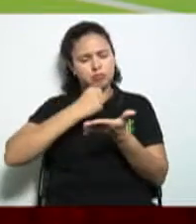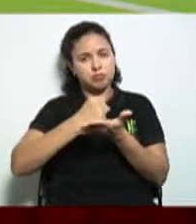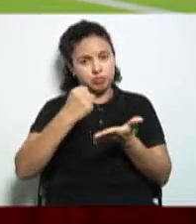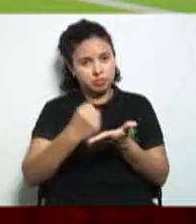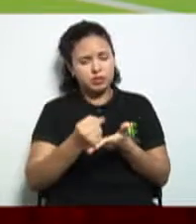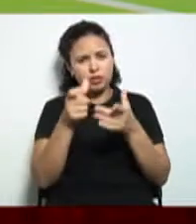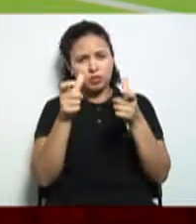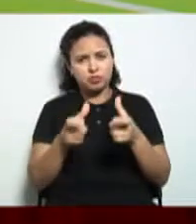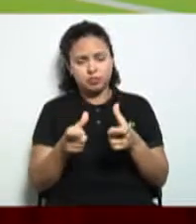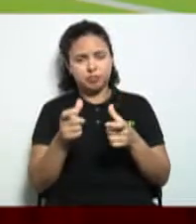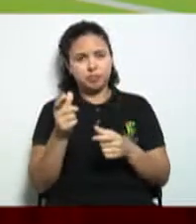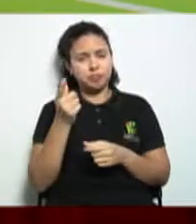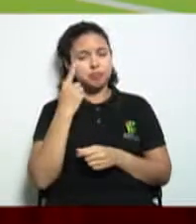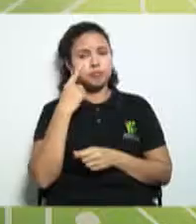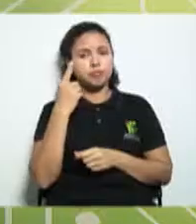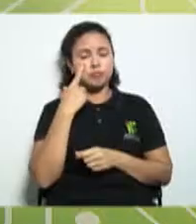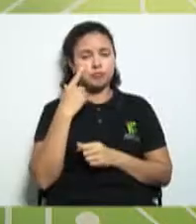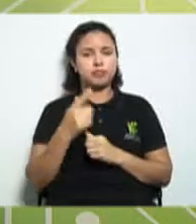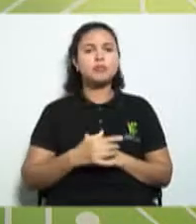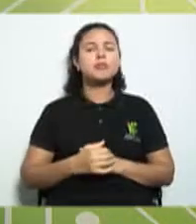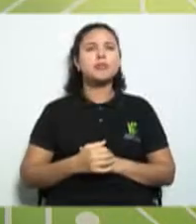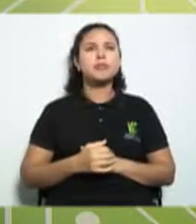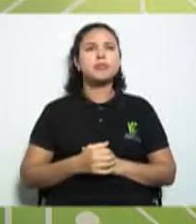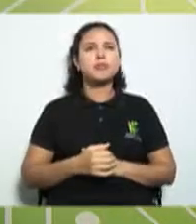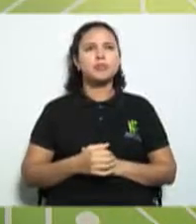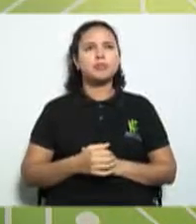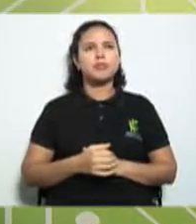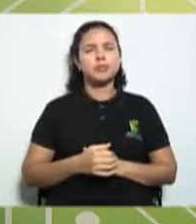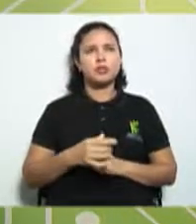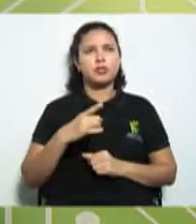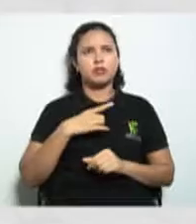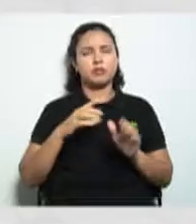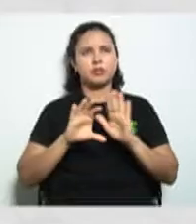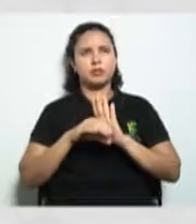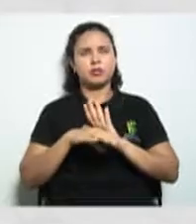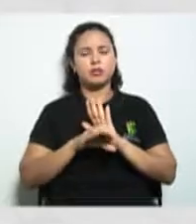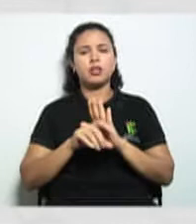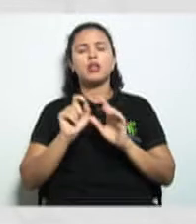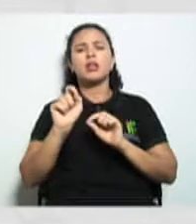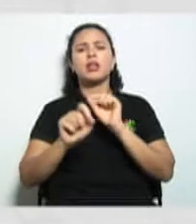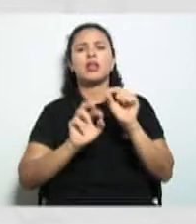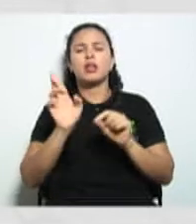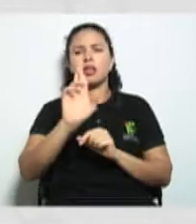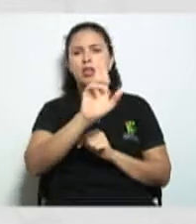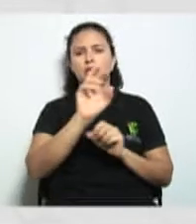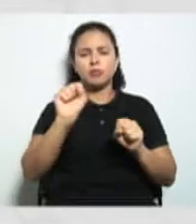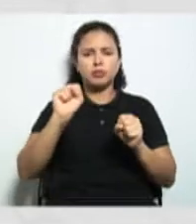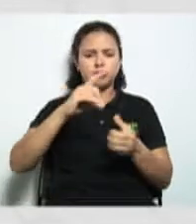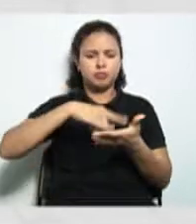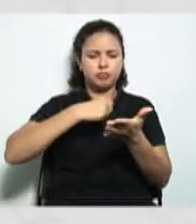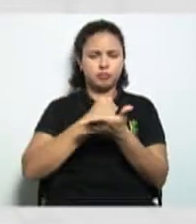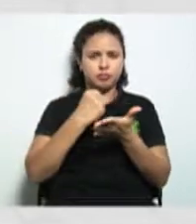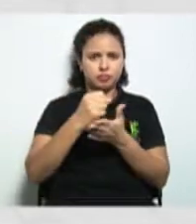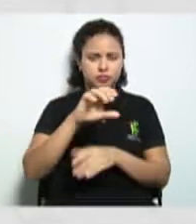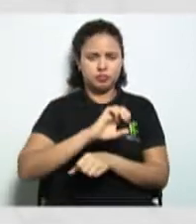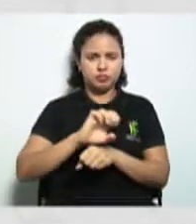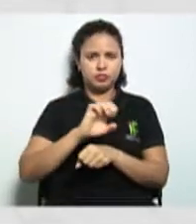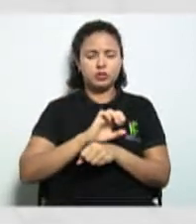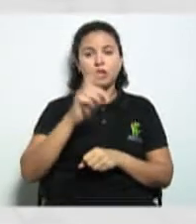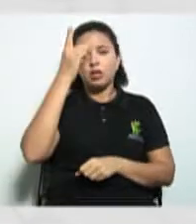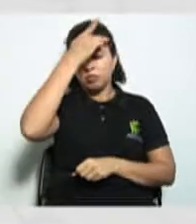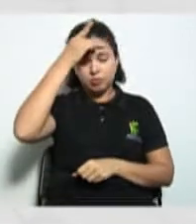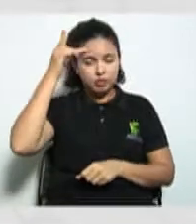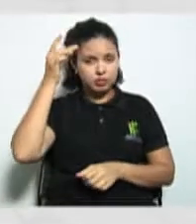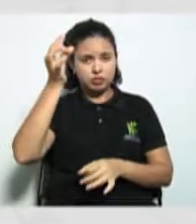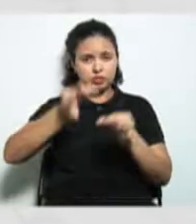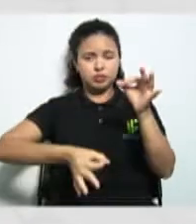Vamos só, descobrir? vamos descobrir. Aqui nós temos uma definição, olha. Quem pode contratar estagiário? Pessoas